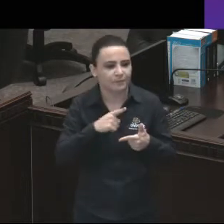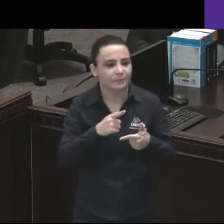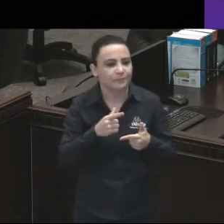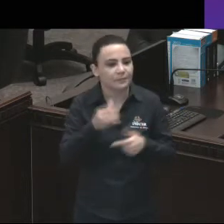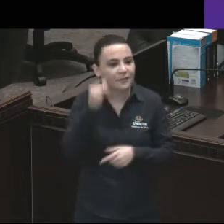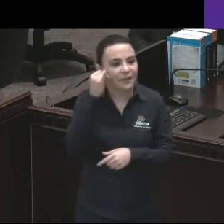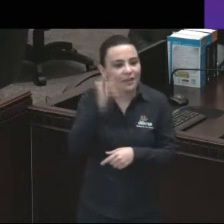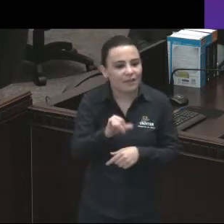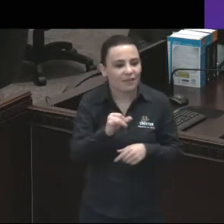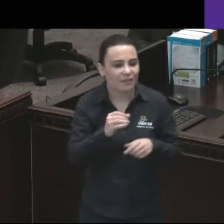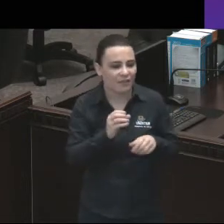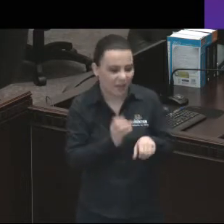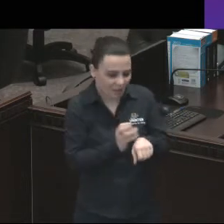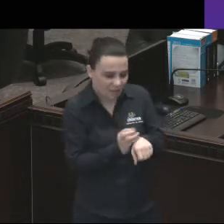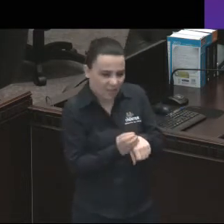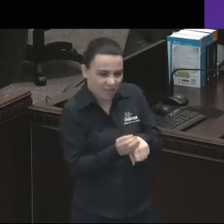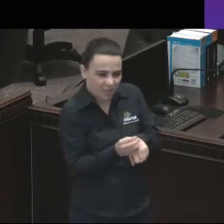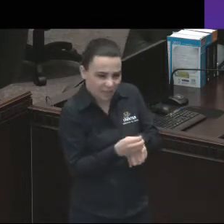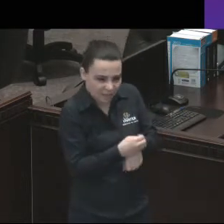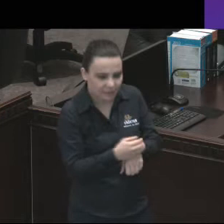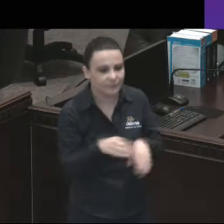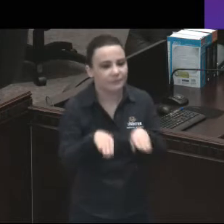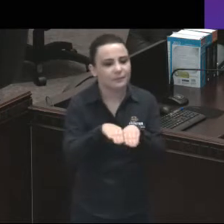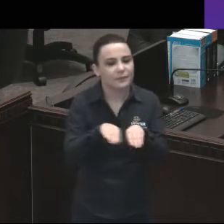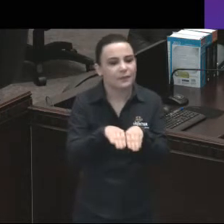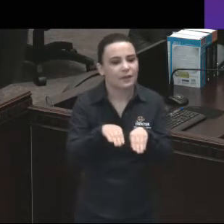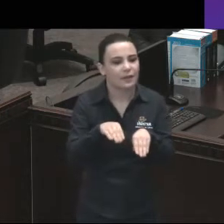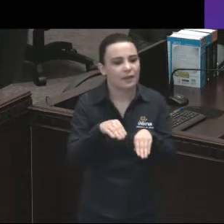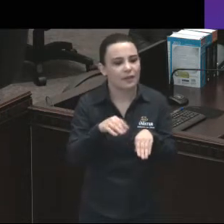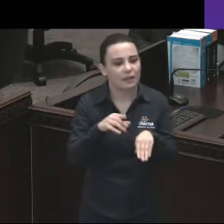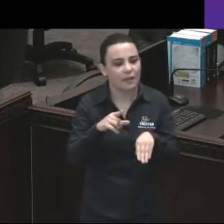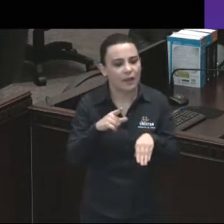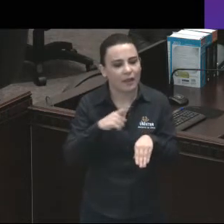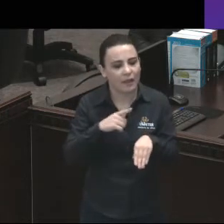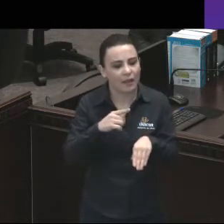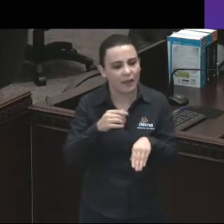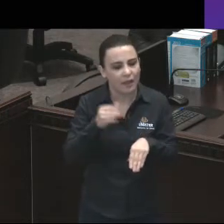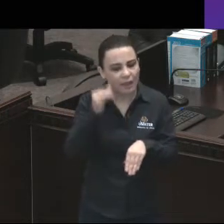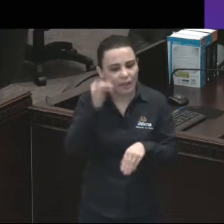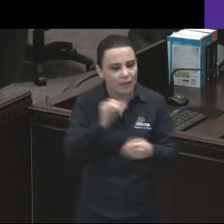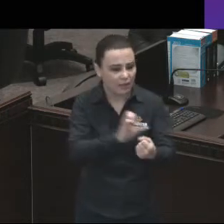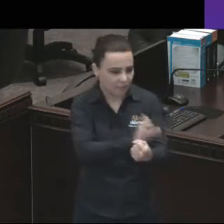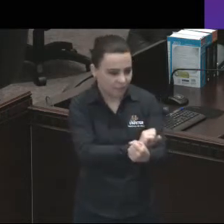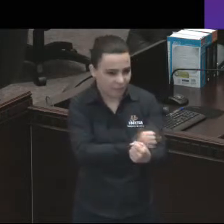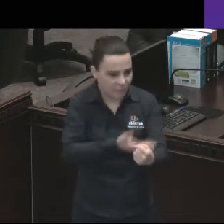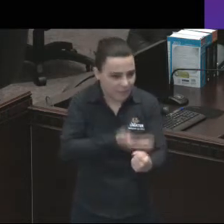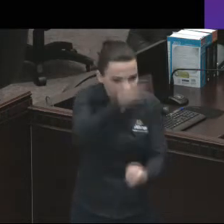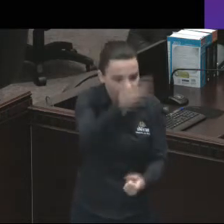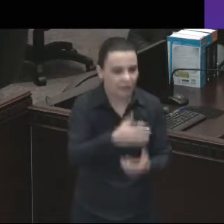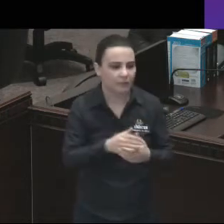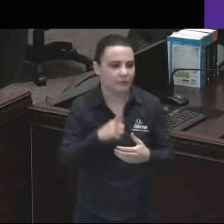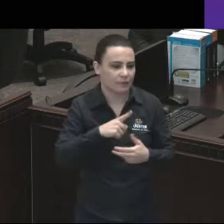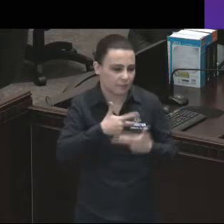perfazem praticamente 50% de toda a contaminação ambiental que a gente tem. O grande problema é